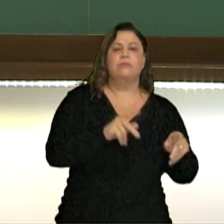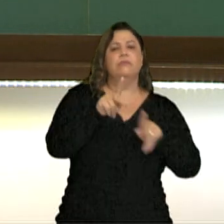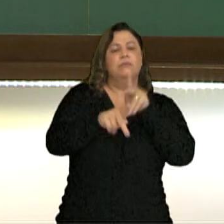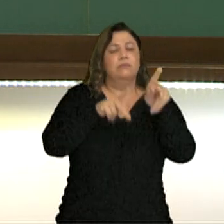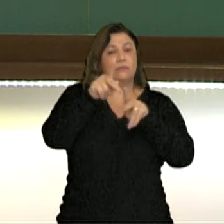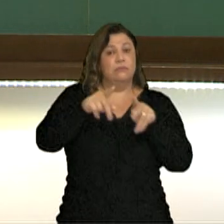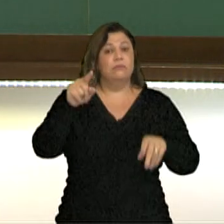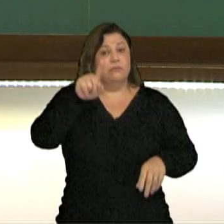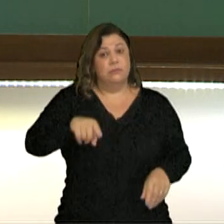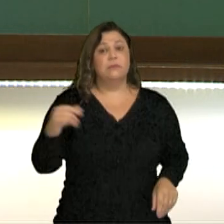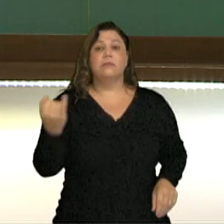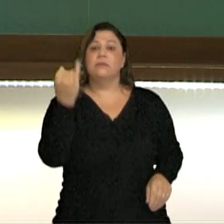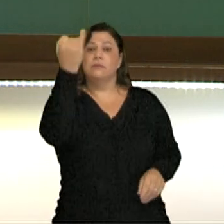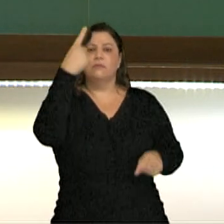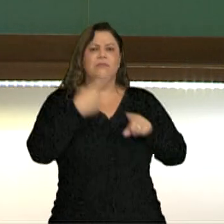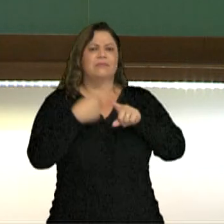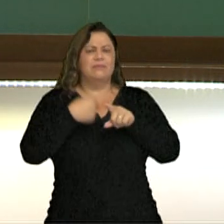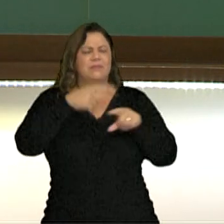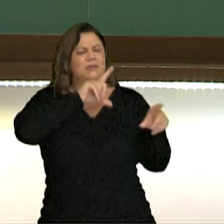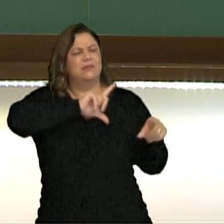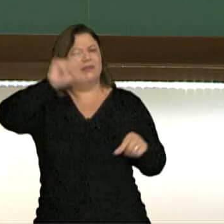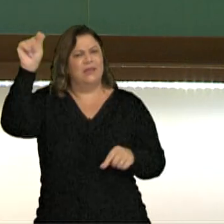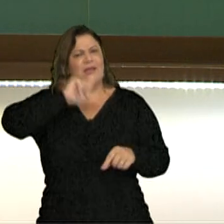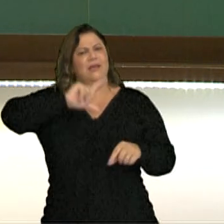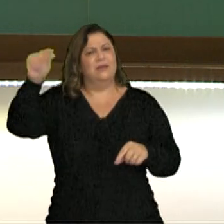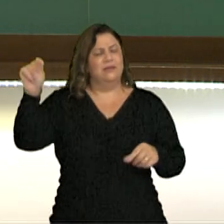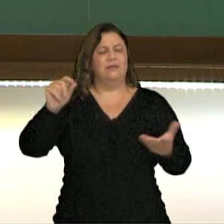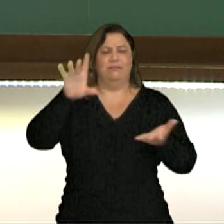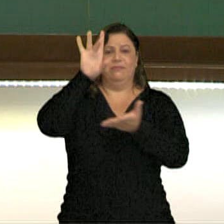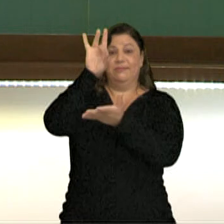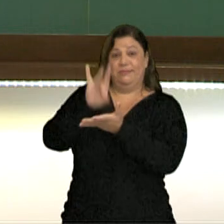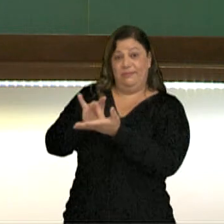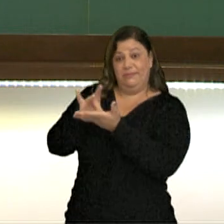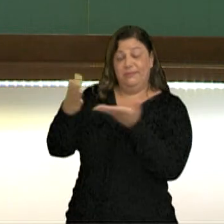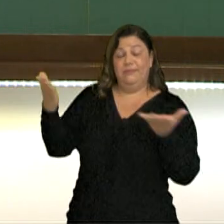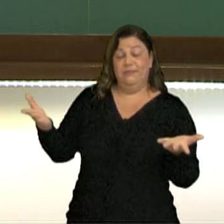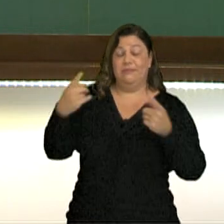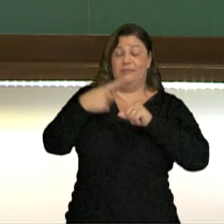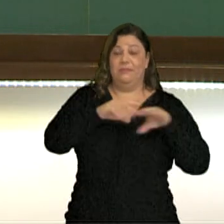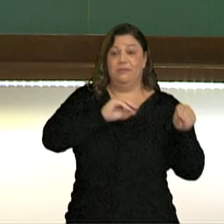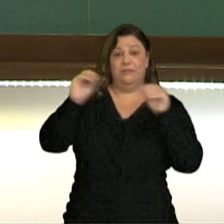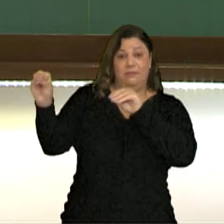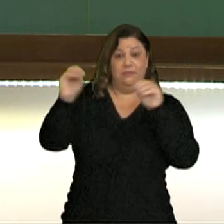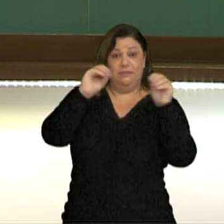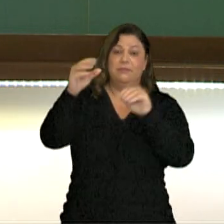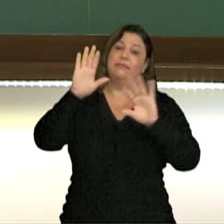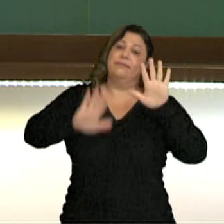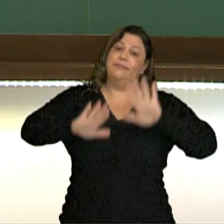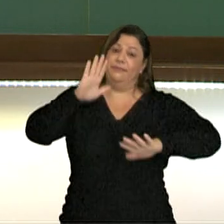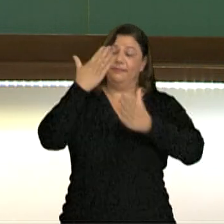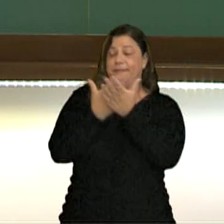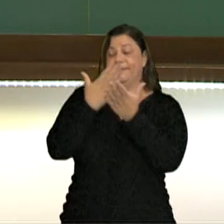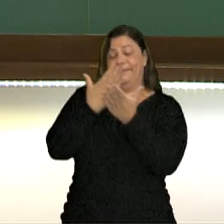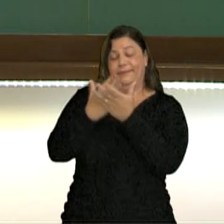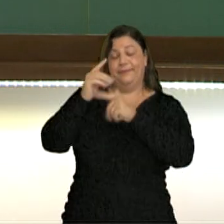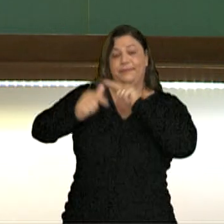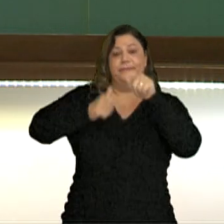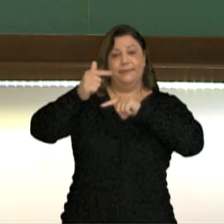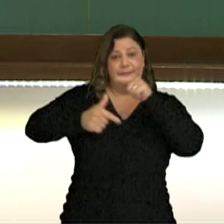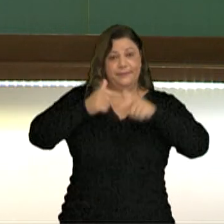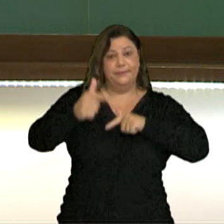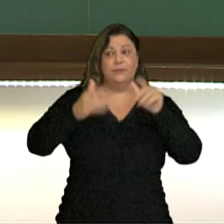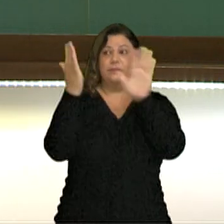Por que as pessoas têm saído do seu lugar de origem para ir para outro lugar? Às vezes é para estudar, para trabalhar, ou que